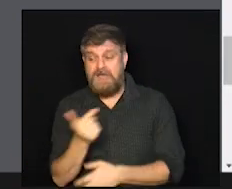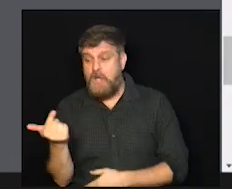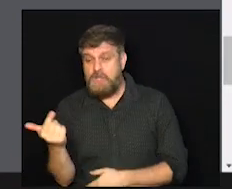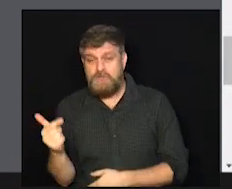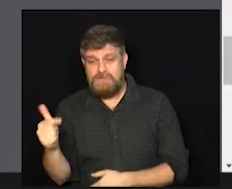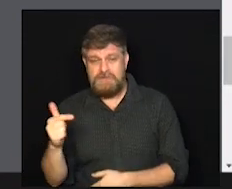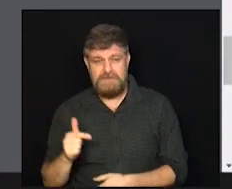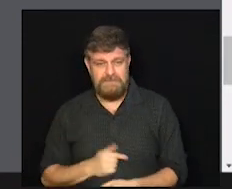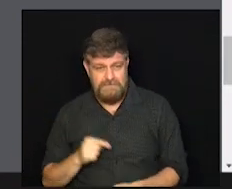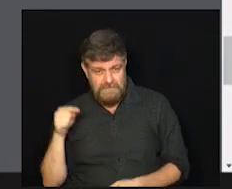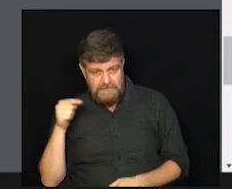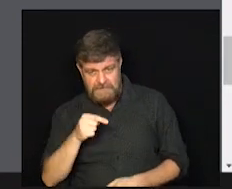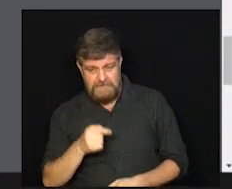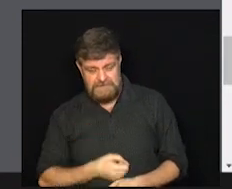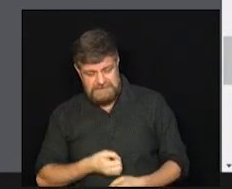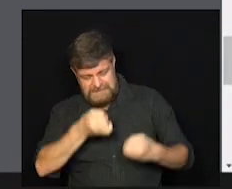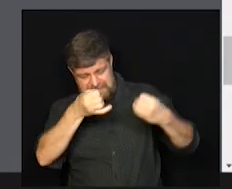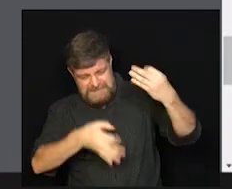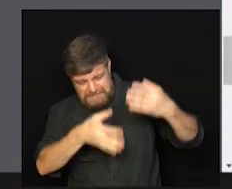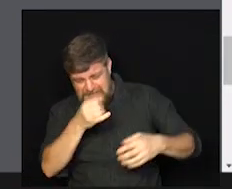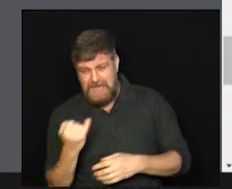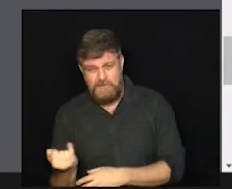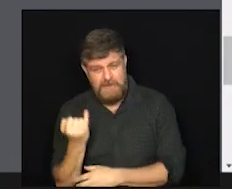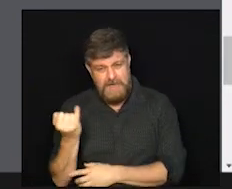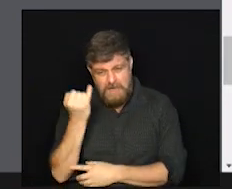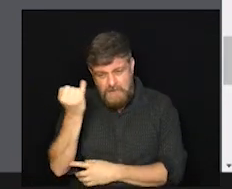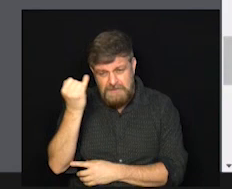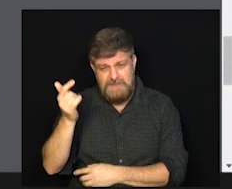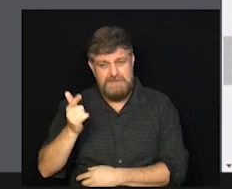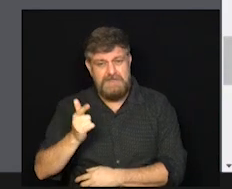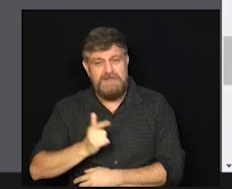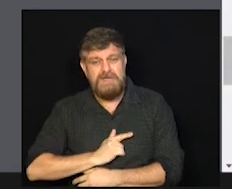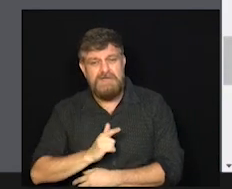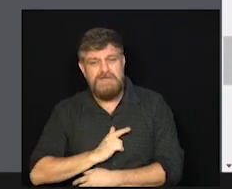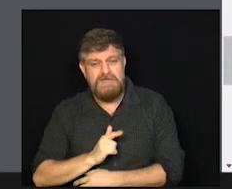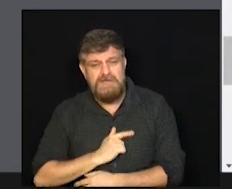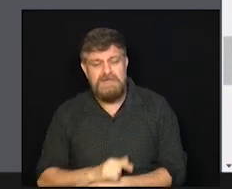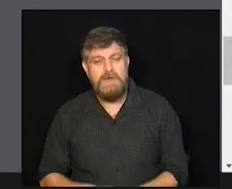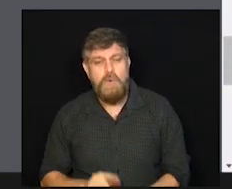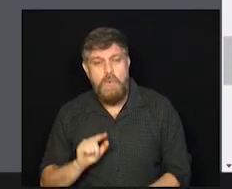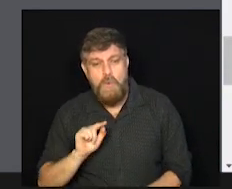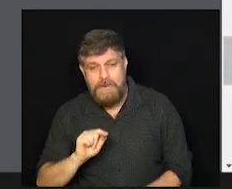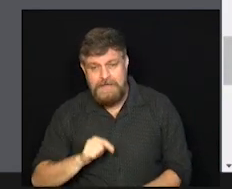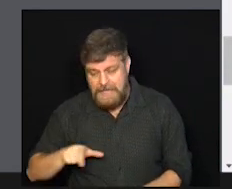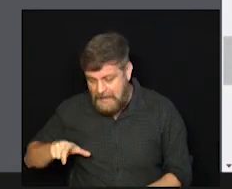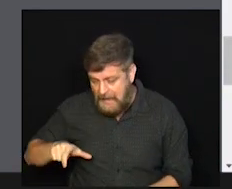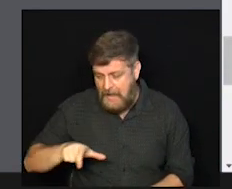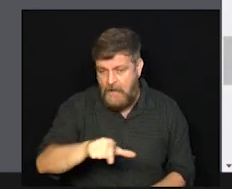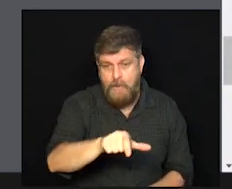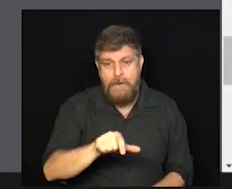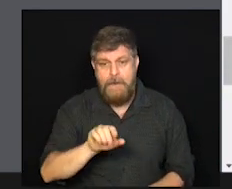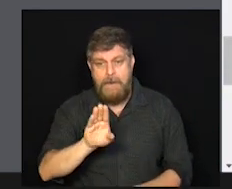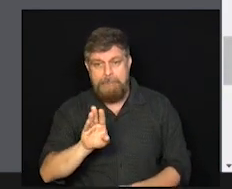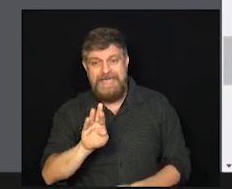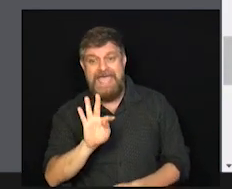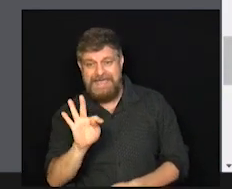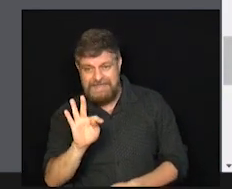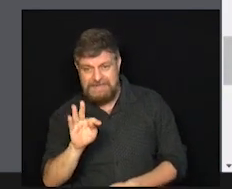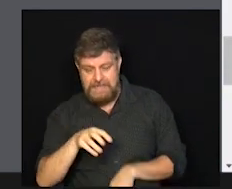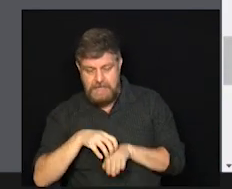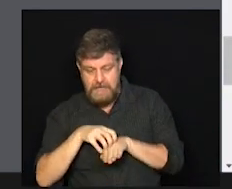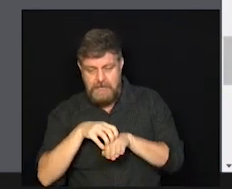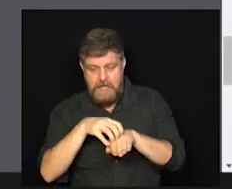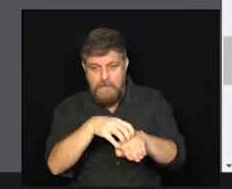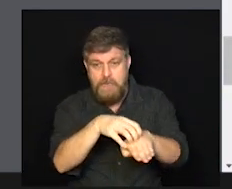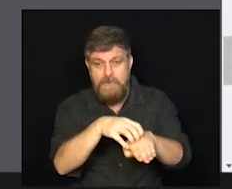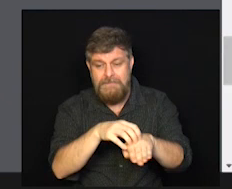funcional. Vocês colocaram aqui da importância que existe do BRT, mas também como tem que ser interligado aos bairros. E vamos chegar a um